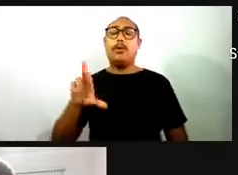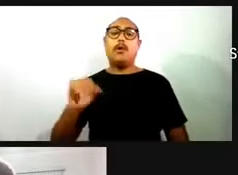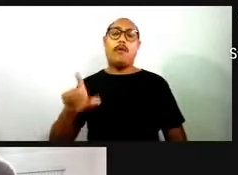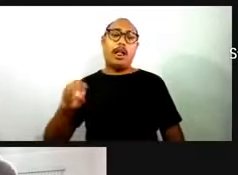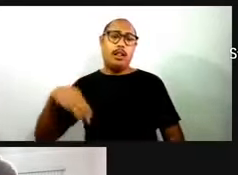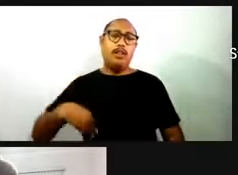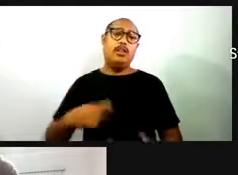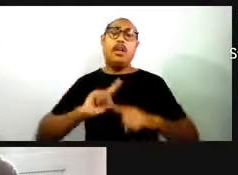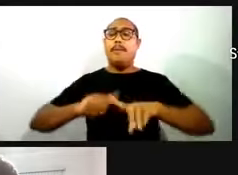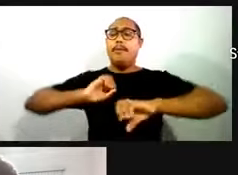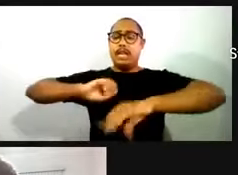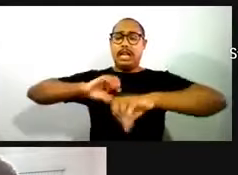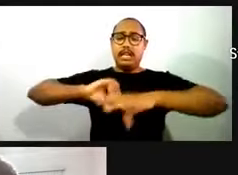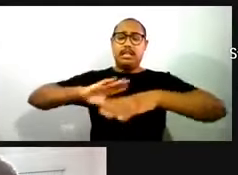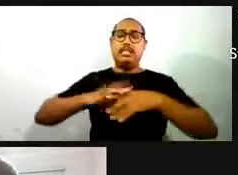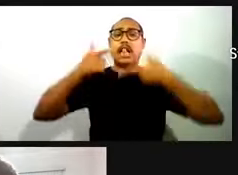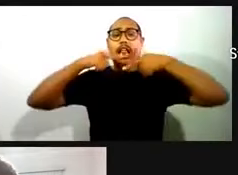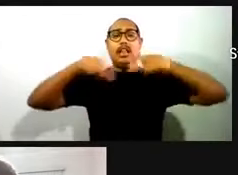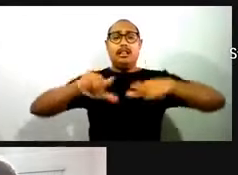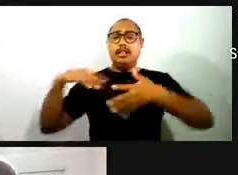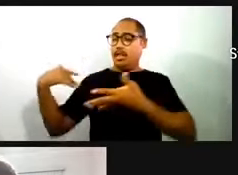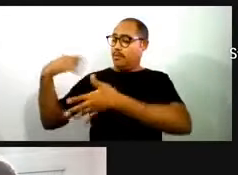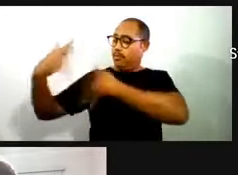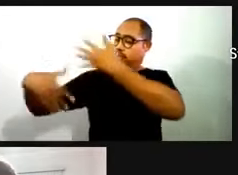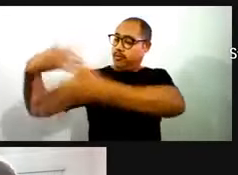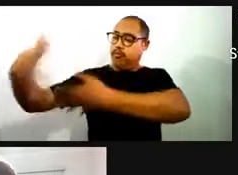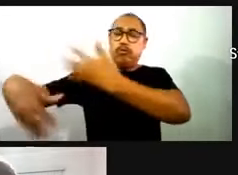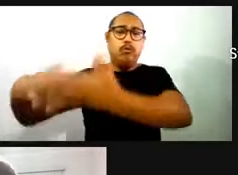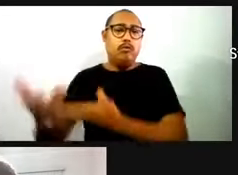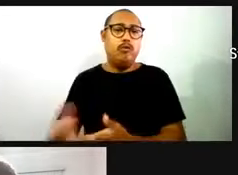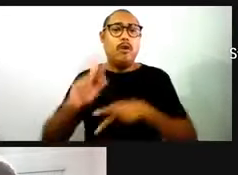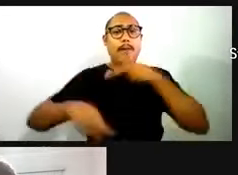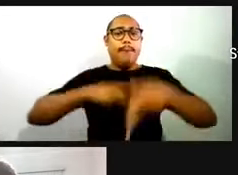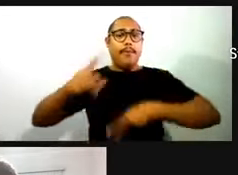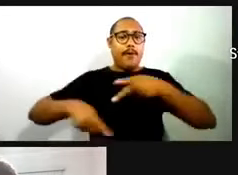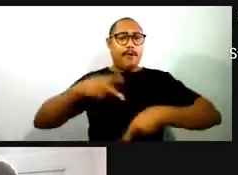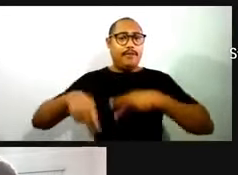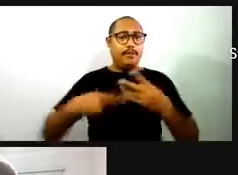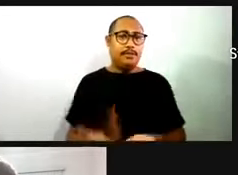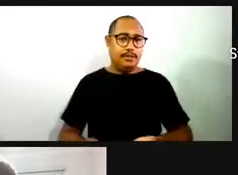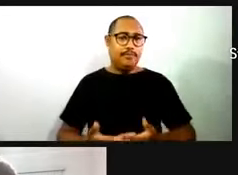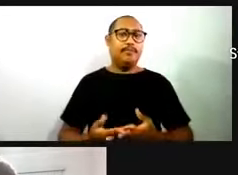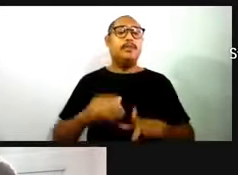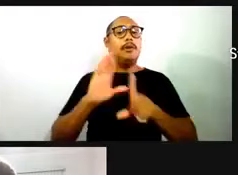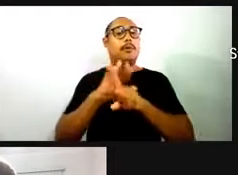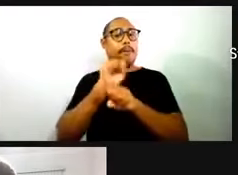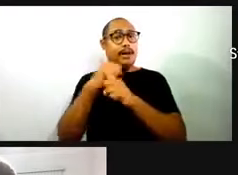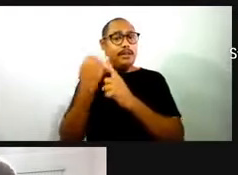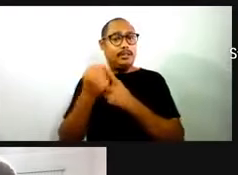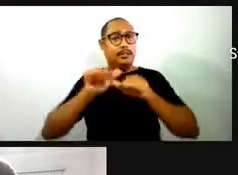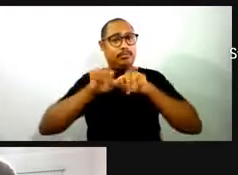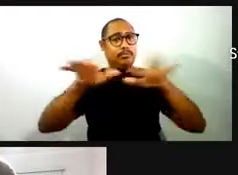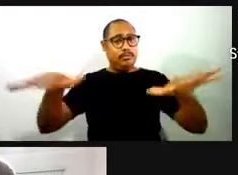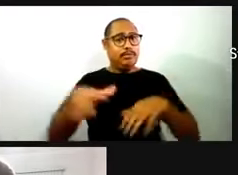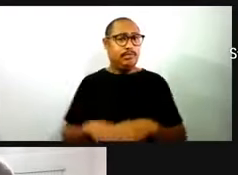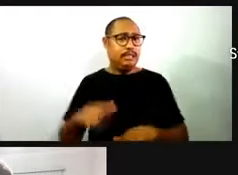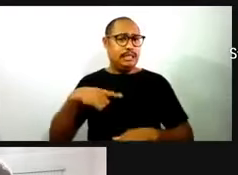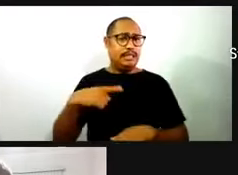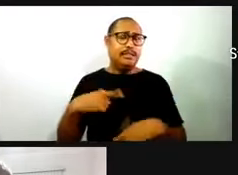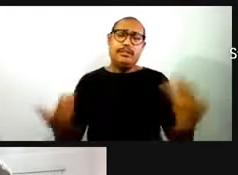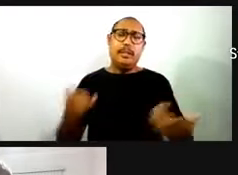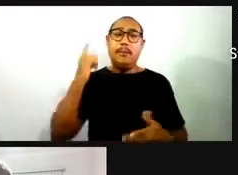não ensina a sua língua para os outros povos, para a sociedade de um modo geral. Então